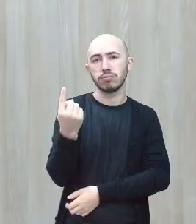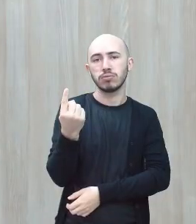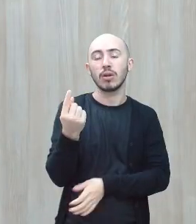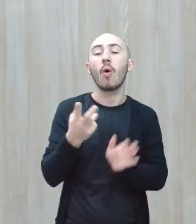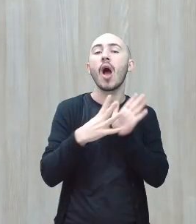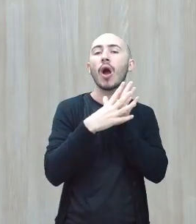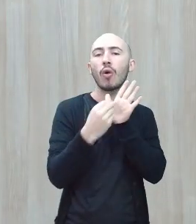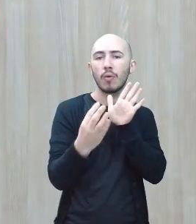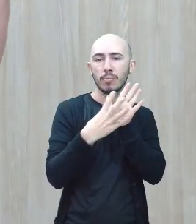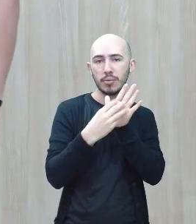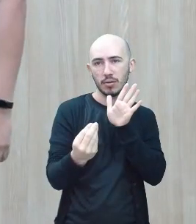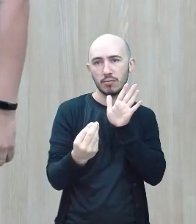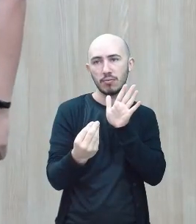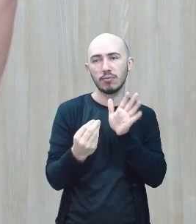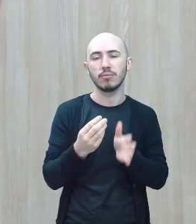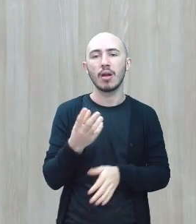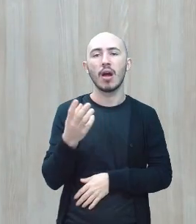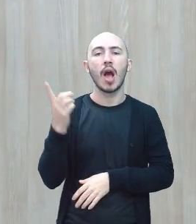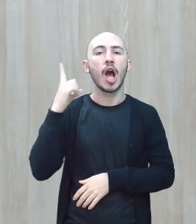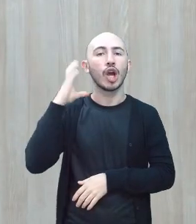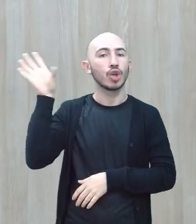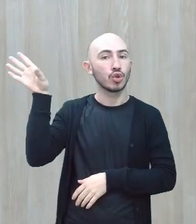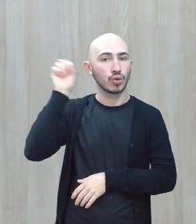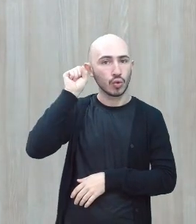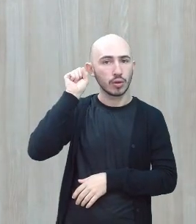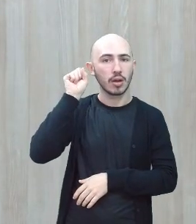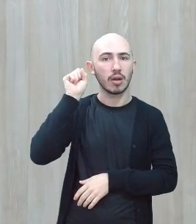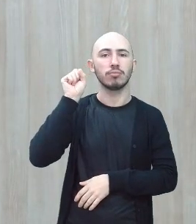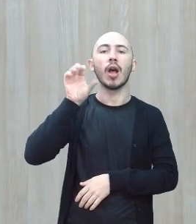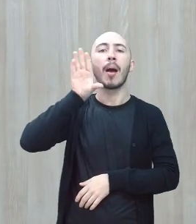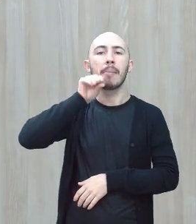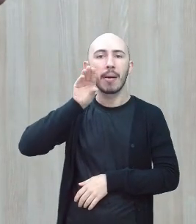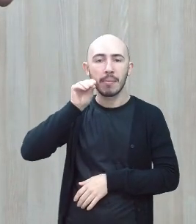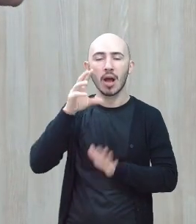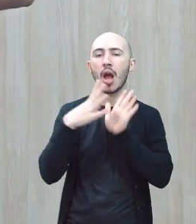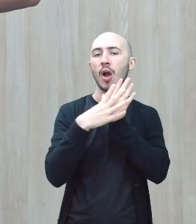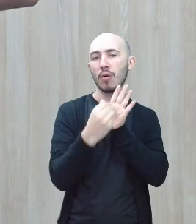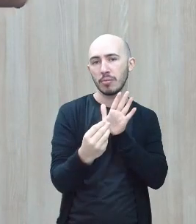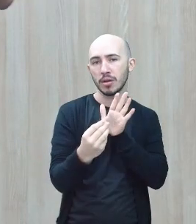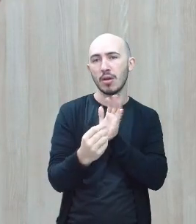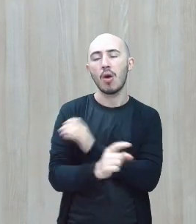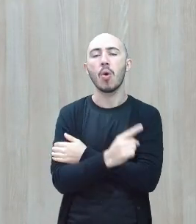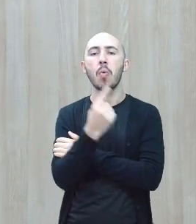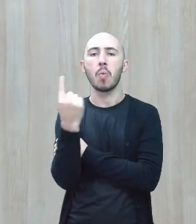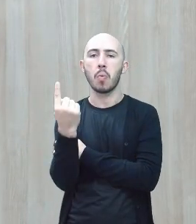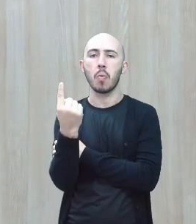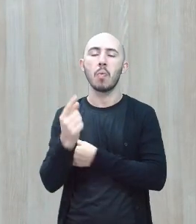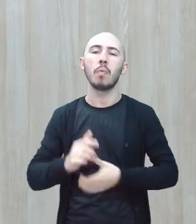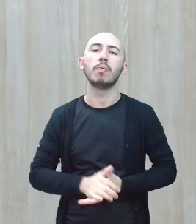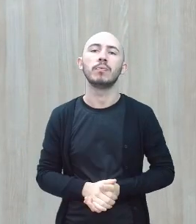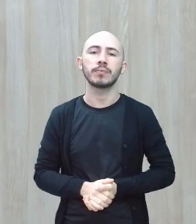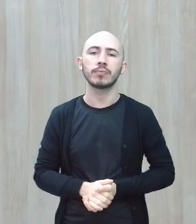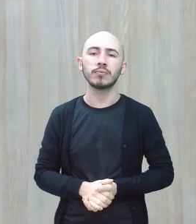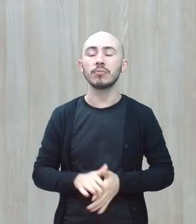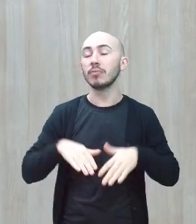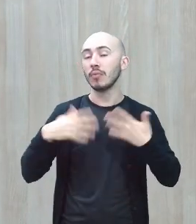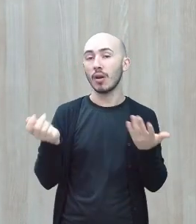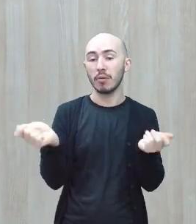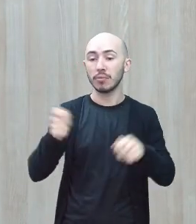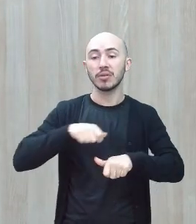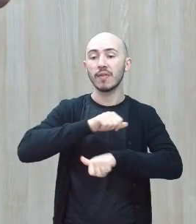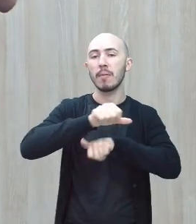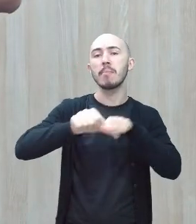One. Número 1. Número 1, ele pode mudar, né? Ele pode mudar em várias situações.